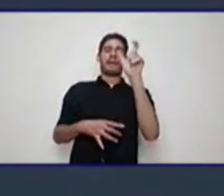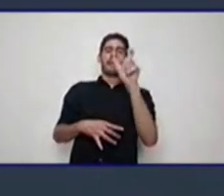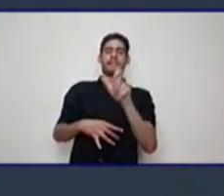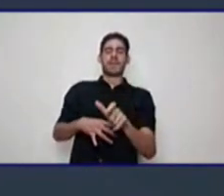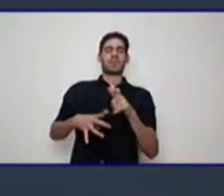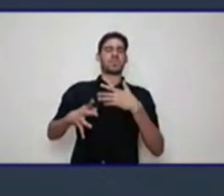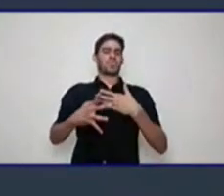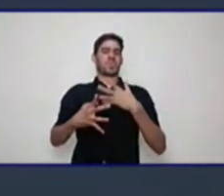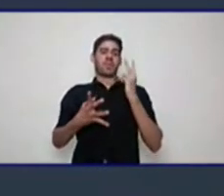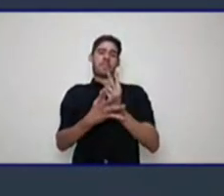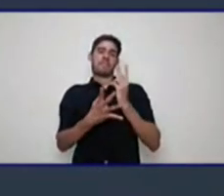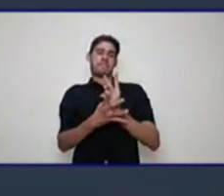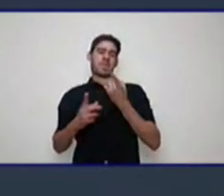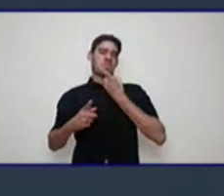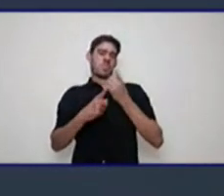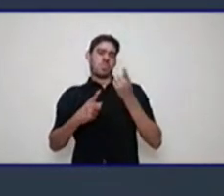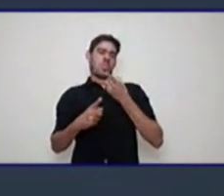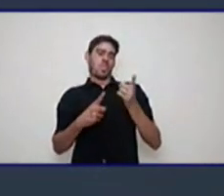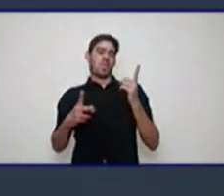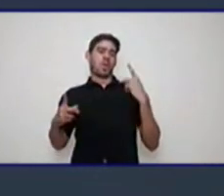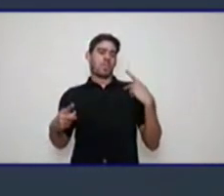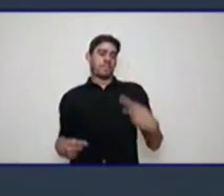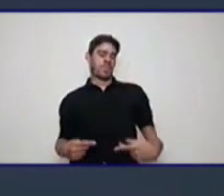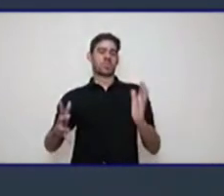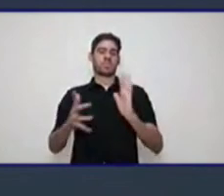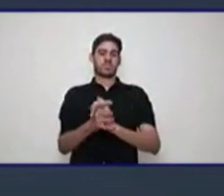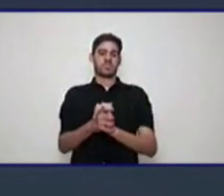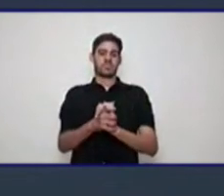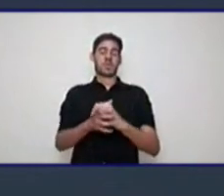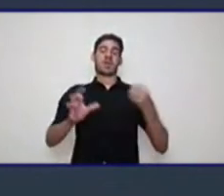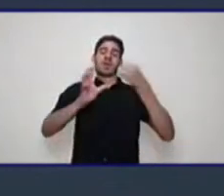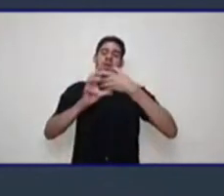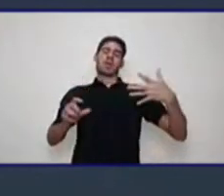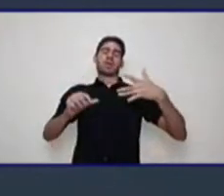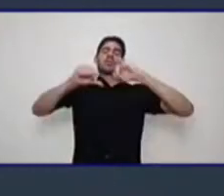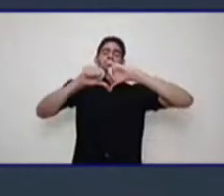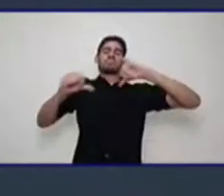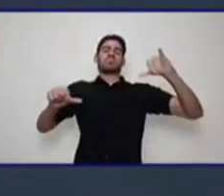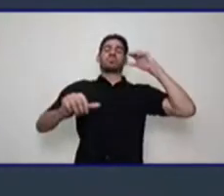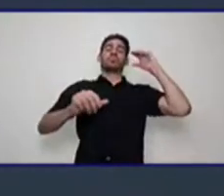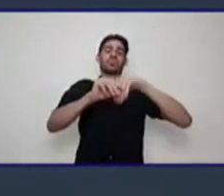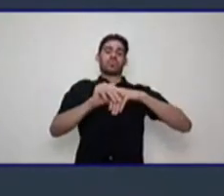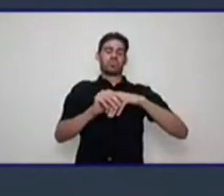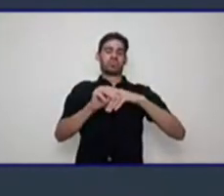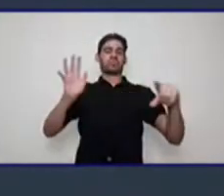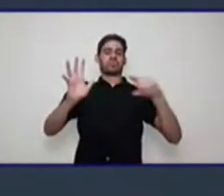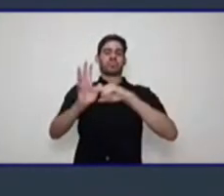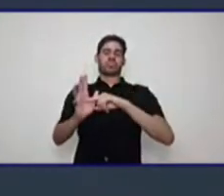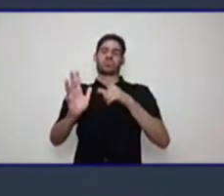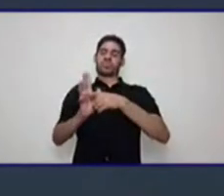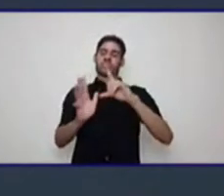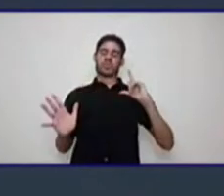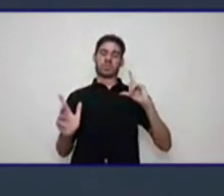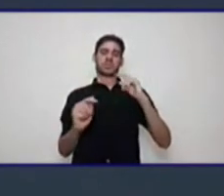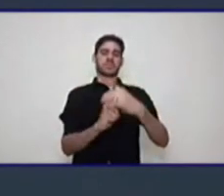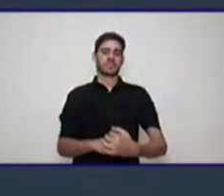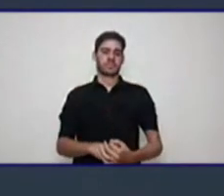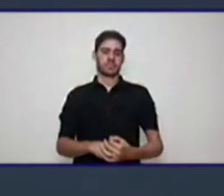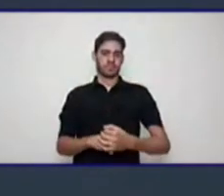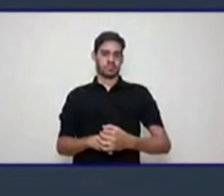mesmo ofensa à honra que caracterizará propaganda eleitoral negativa antecipada,